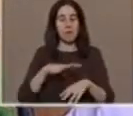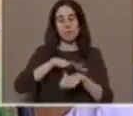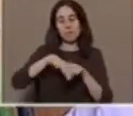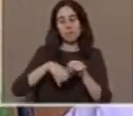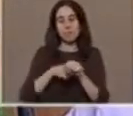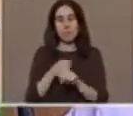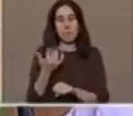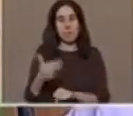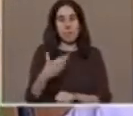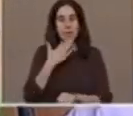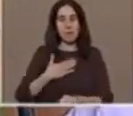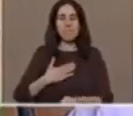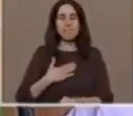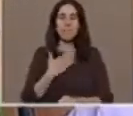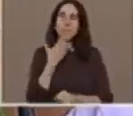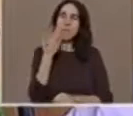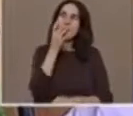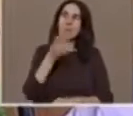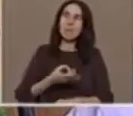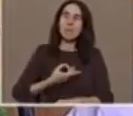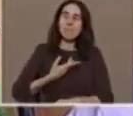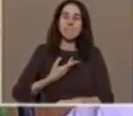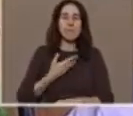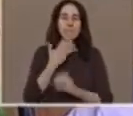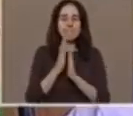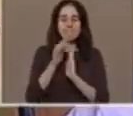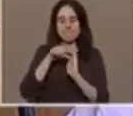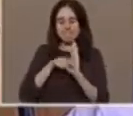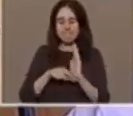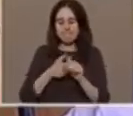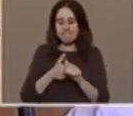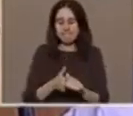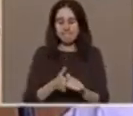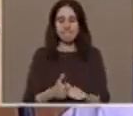do mal, peçamos agora perdão para dignamente celebrar os sagrados mistérios.